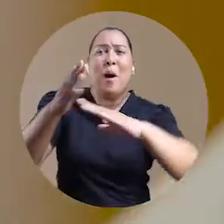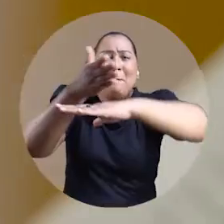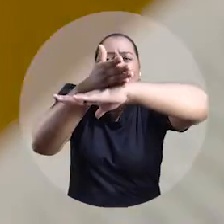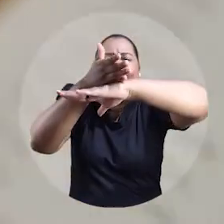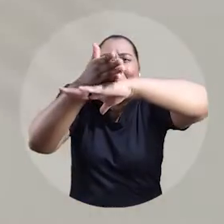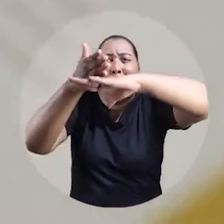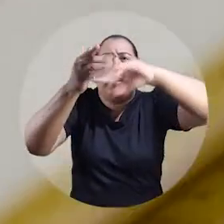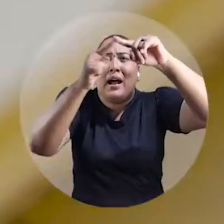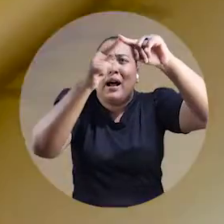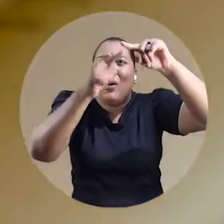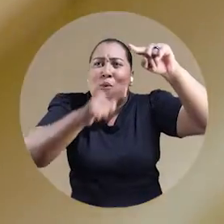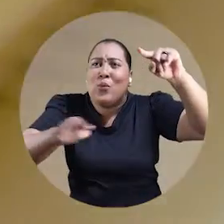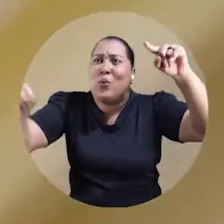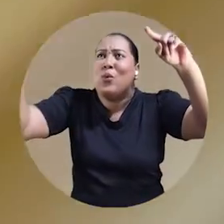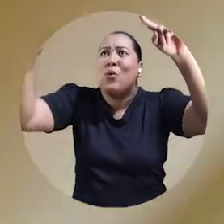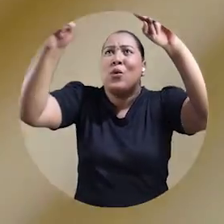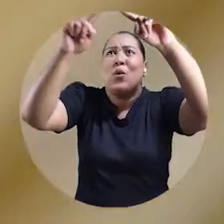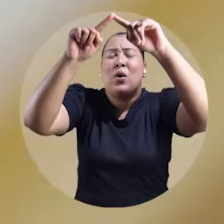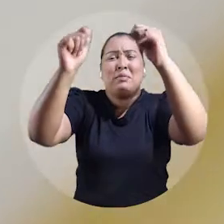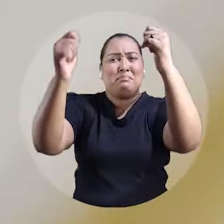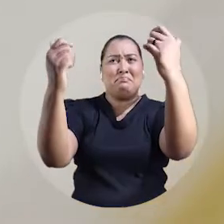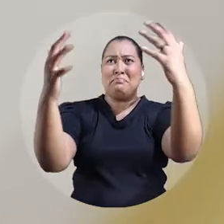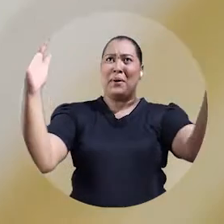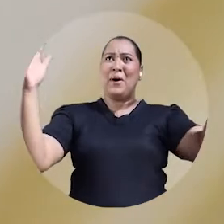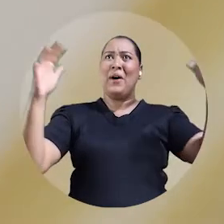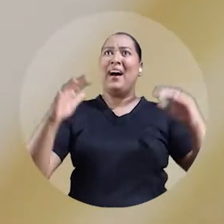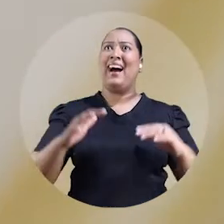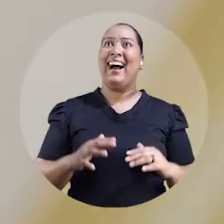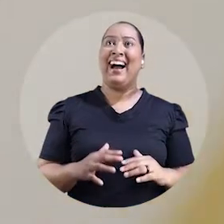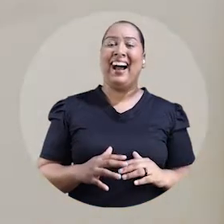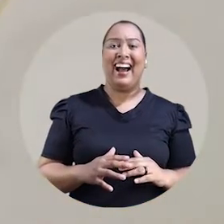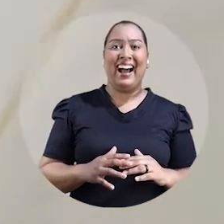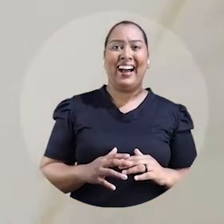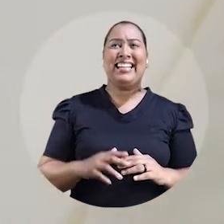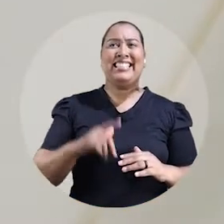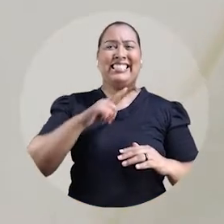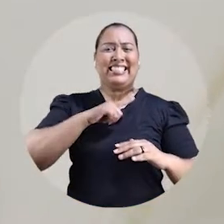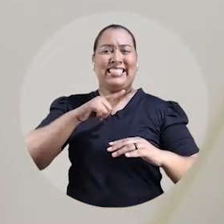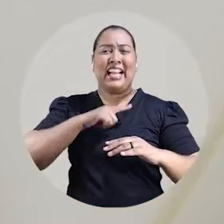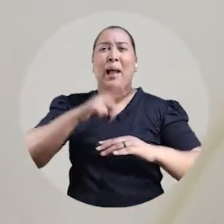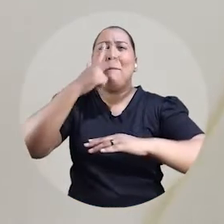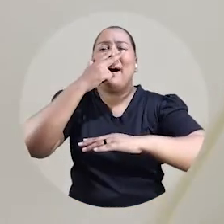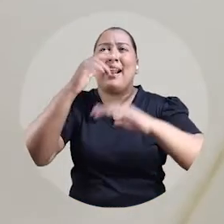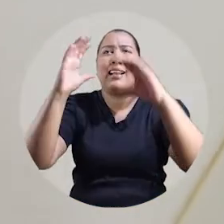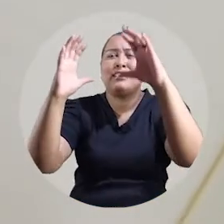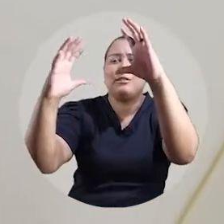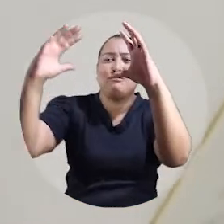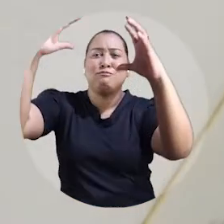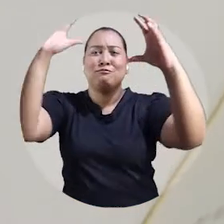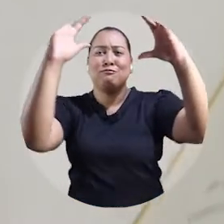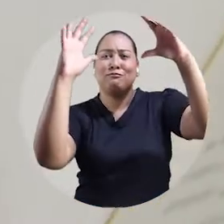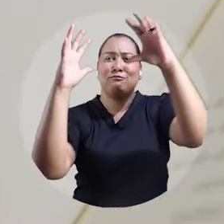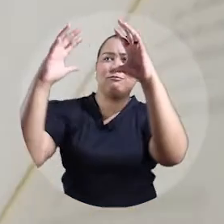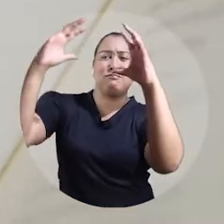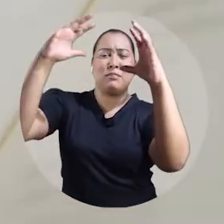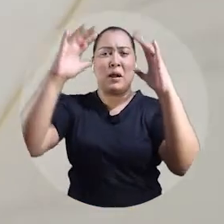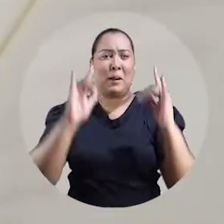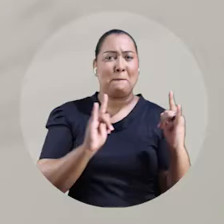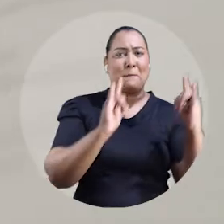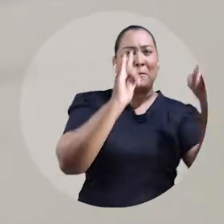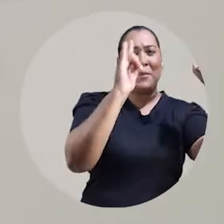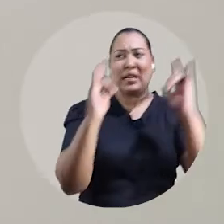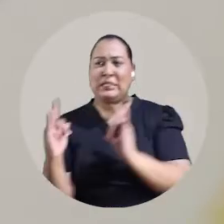peito aberto, leitosa e plena. A roliça nudez boiando, rente ao topo